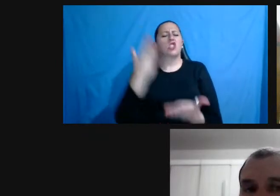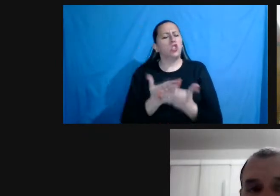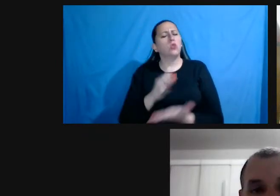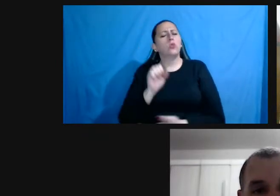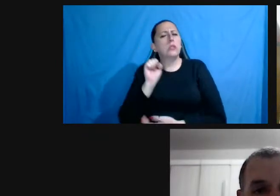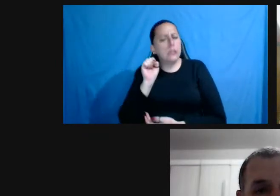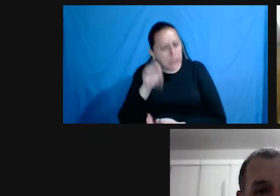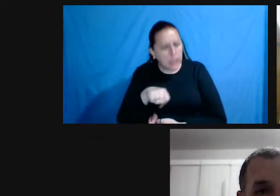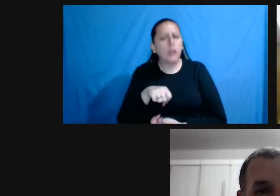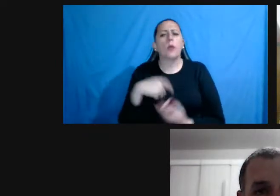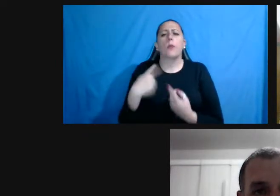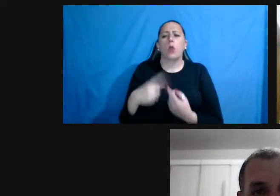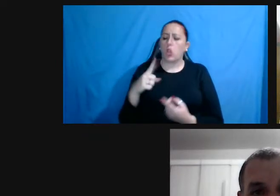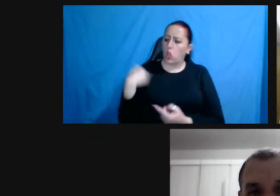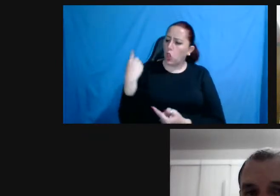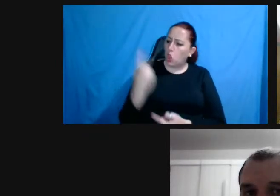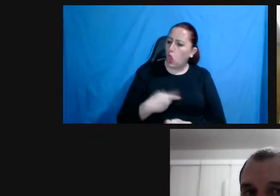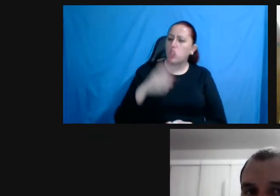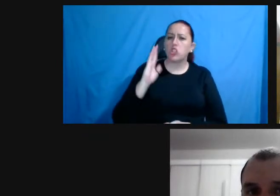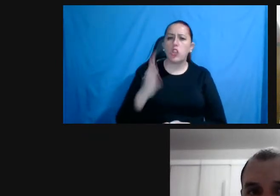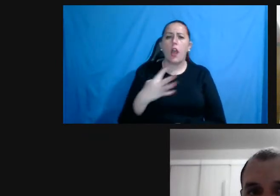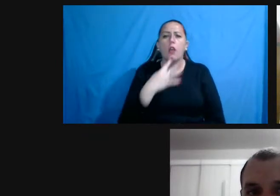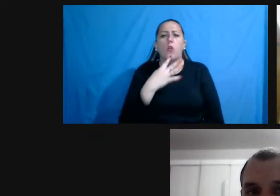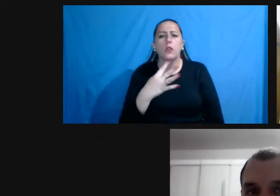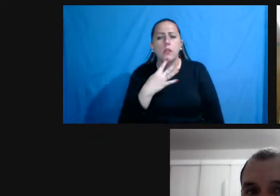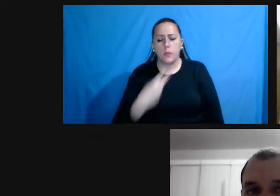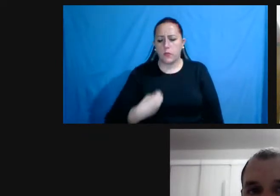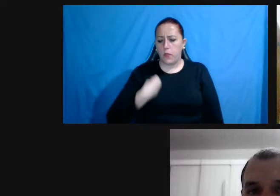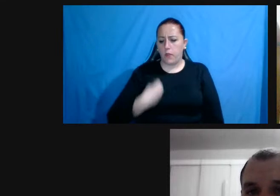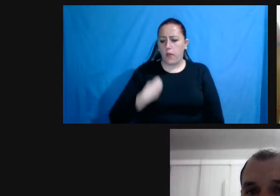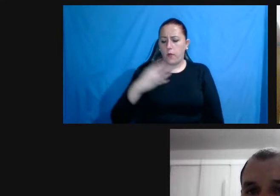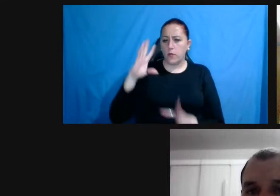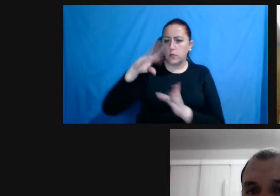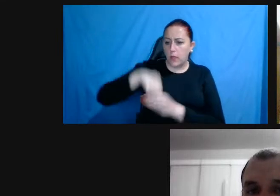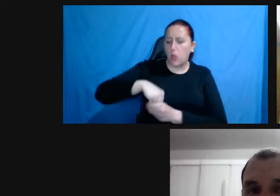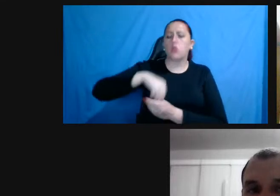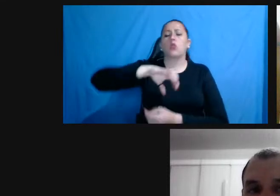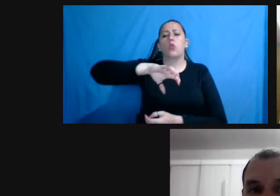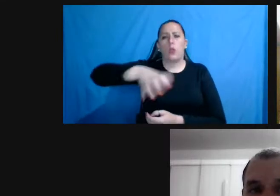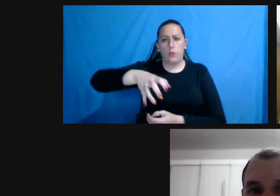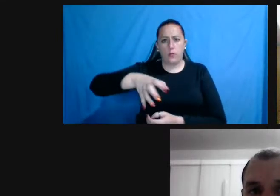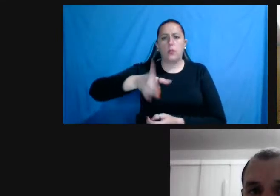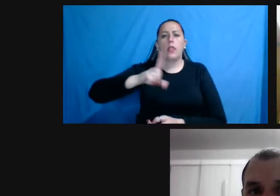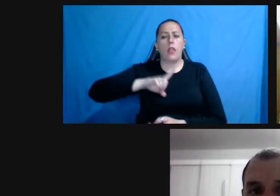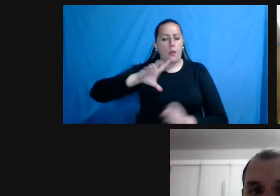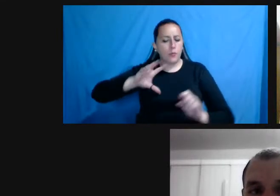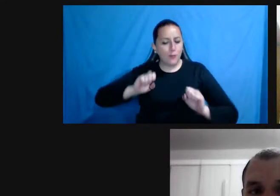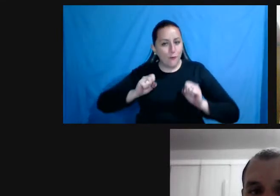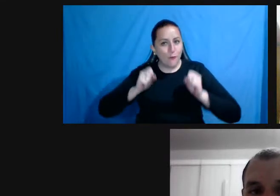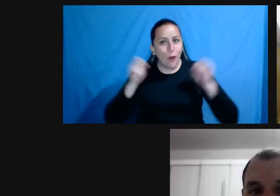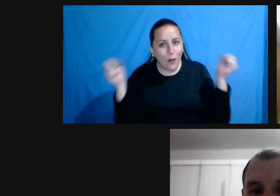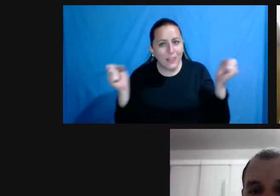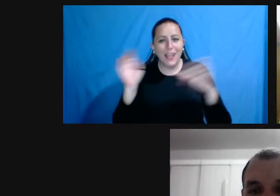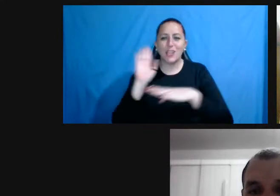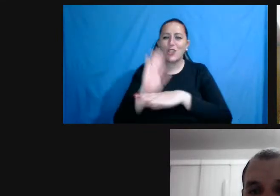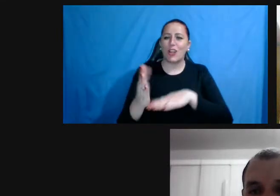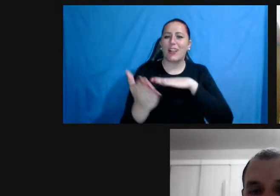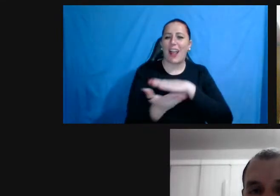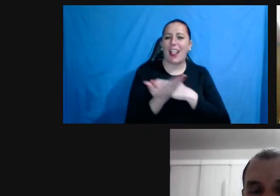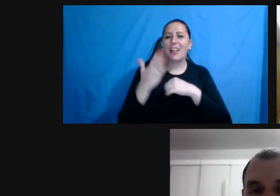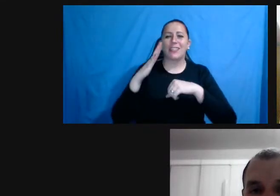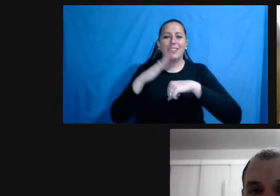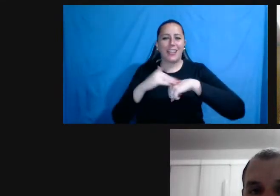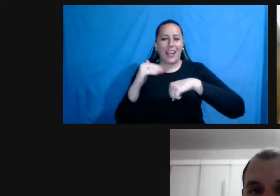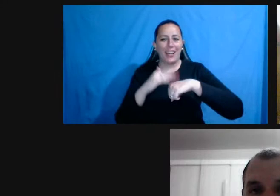daquilo que nós já vivemos no nosso campus, que nós temos força, solidariedade e carinho para